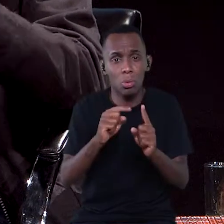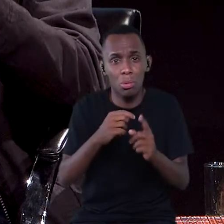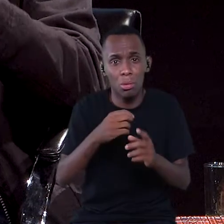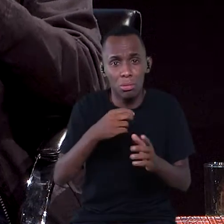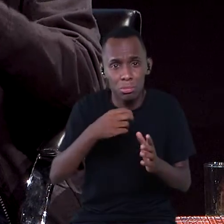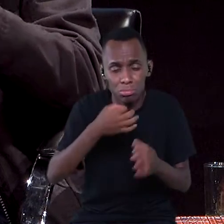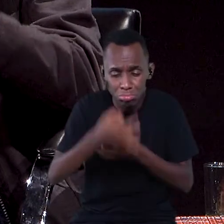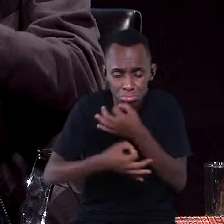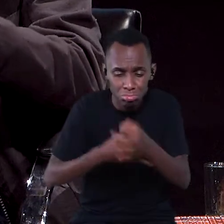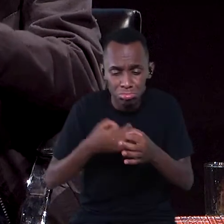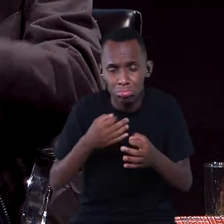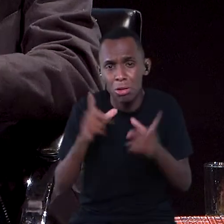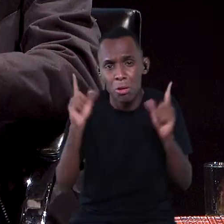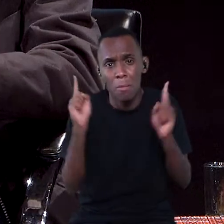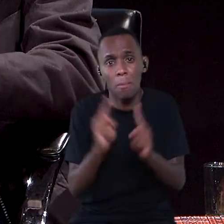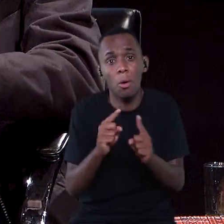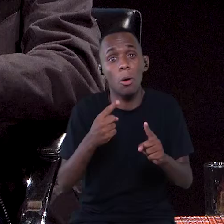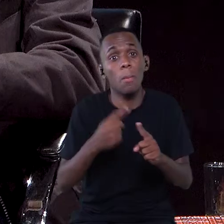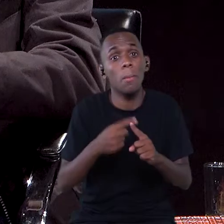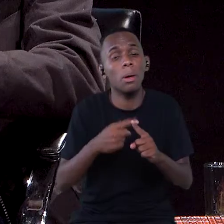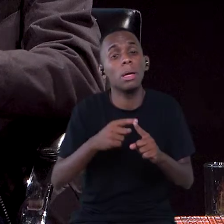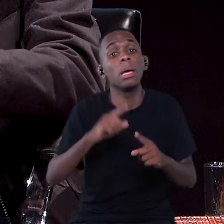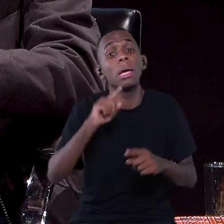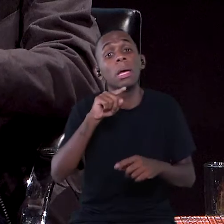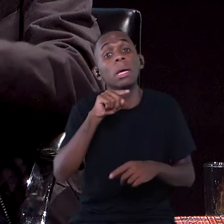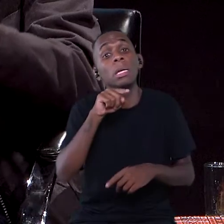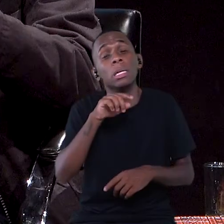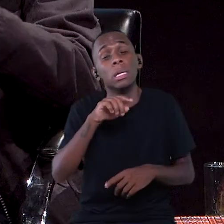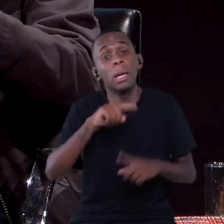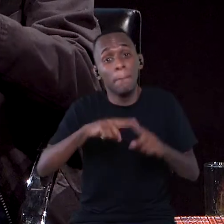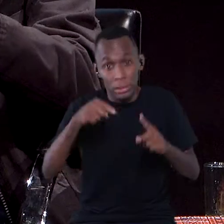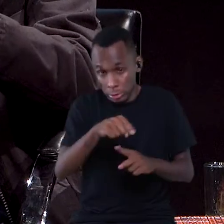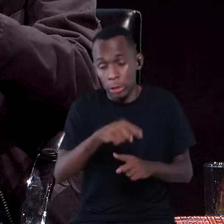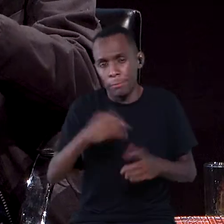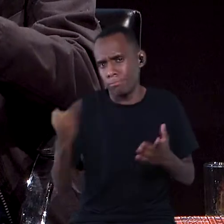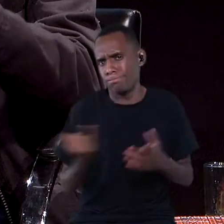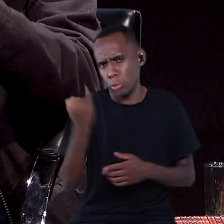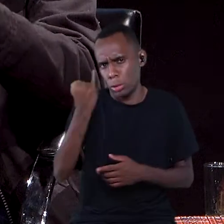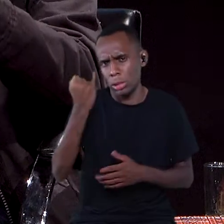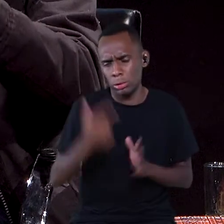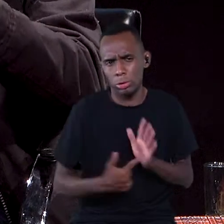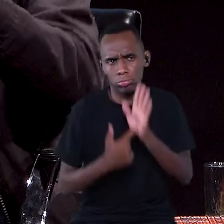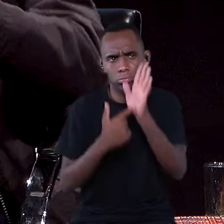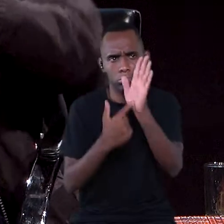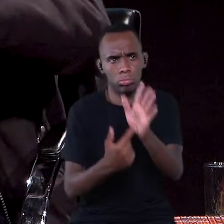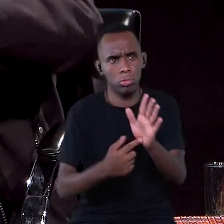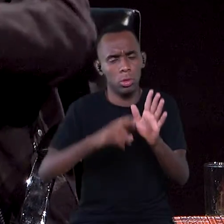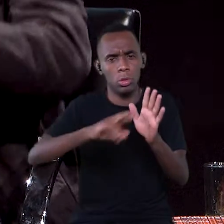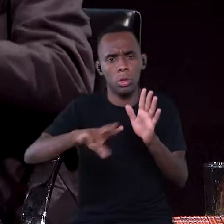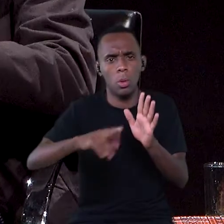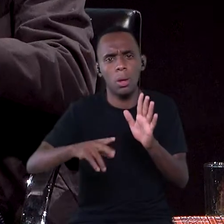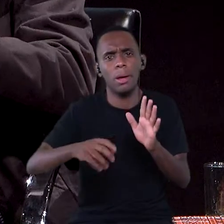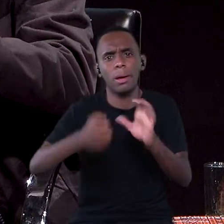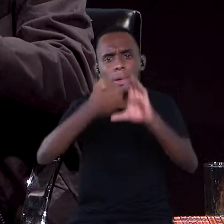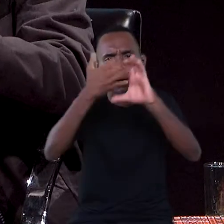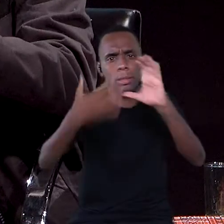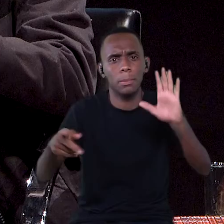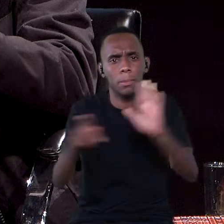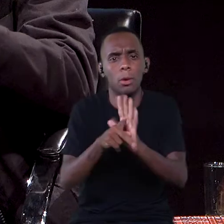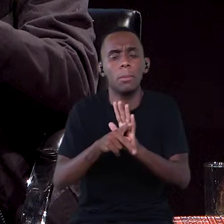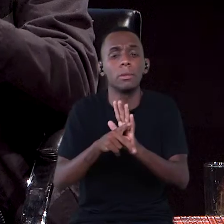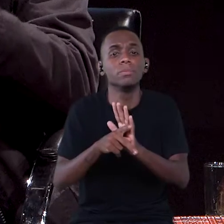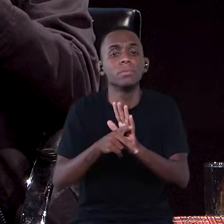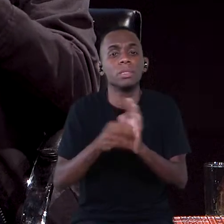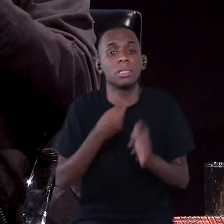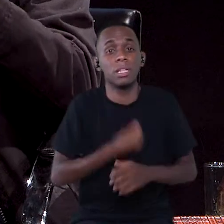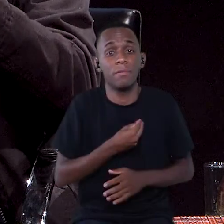livro interessantíssimo para pensar a partir do conceito de Exu Nouveau. Porque o que aparece lá no livro não é a descrição da vida periférica, é